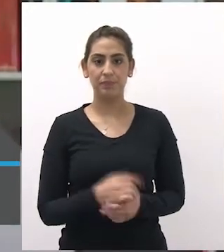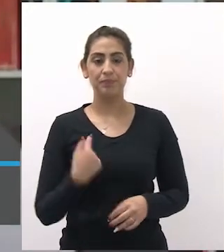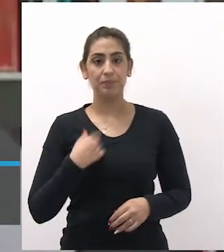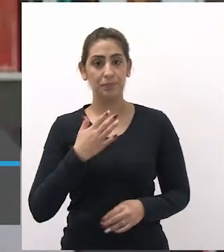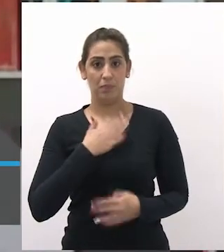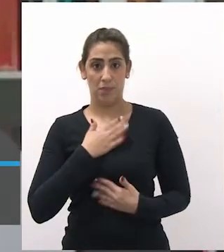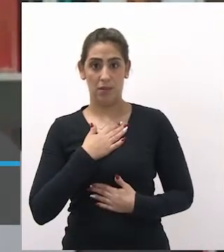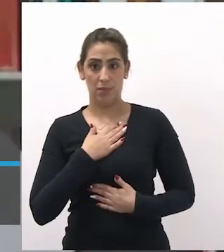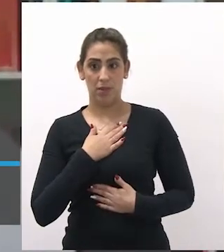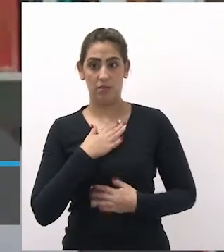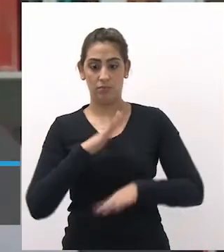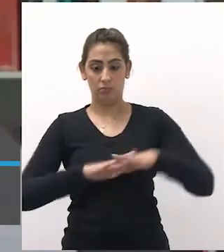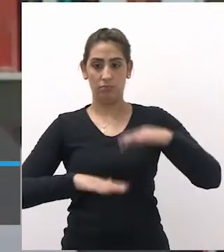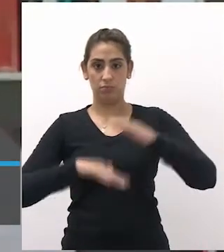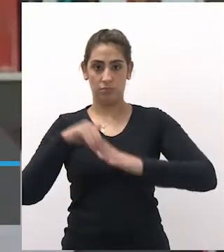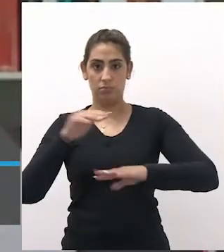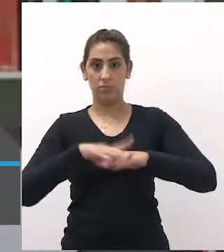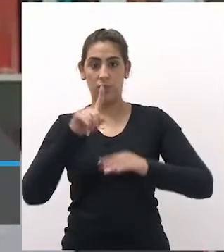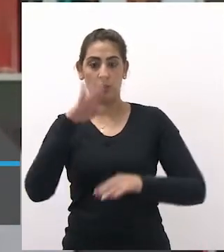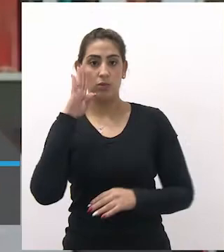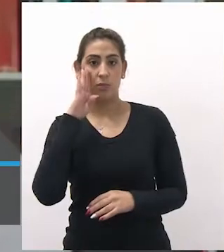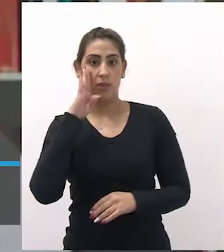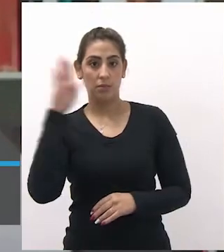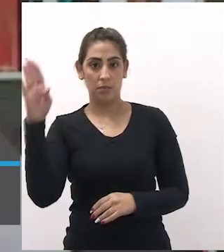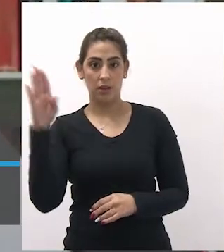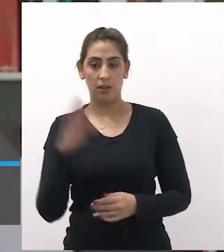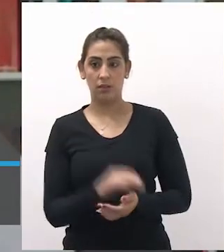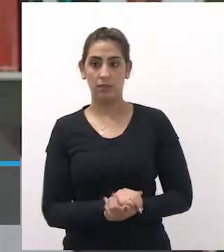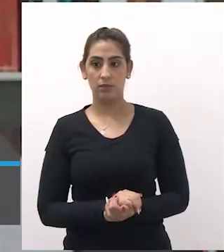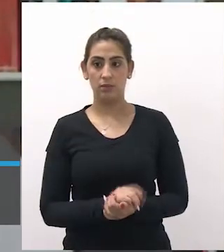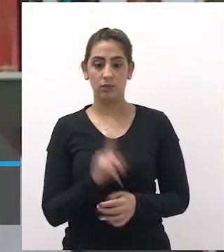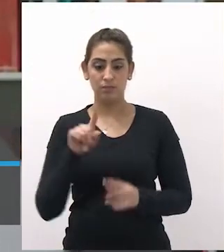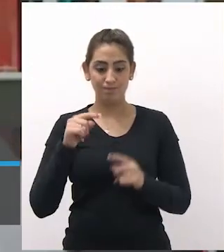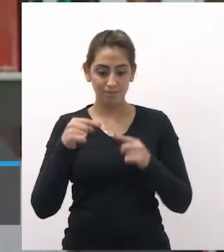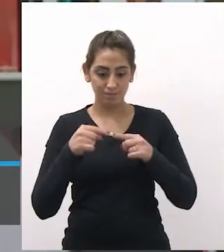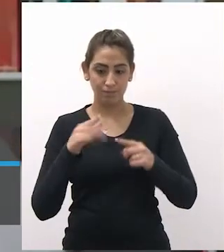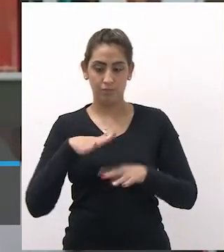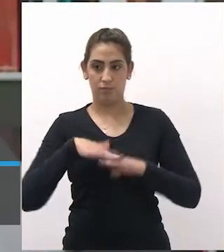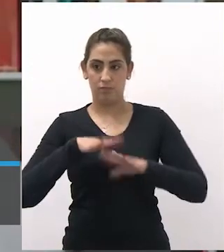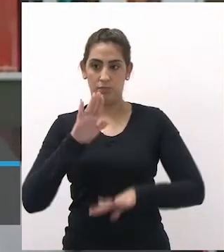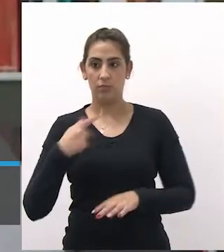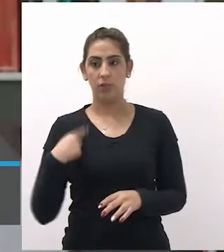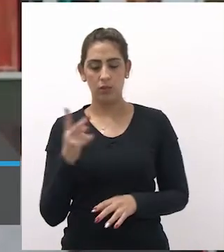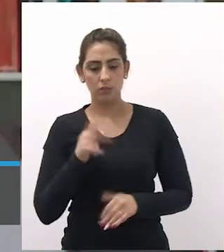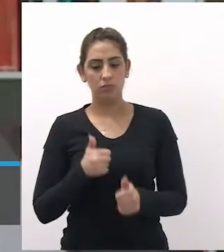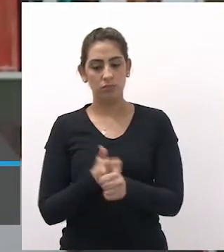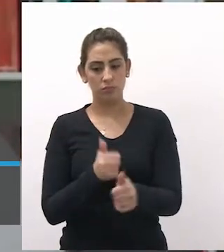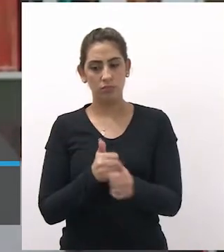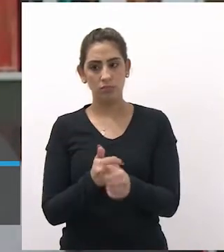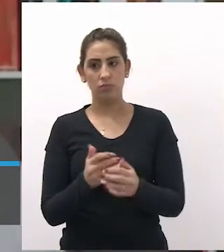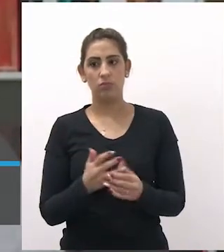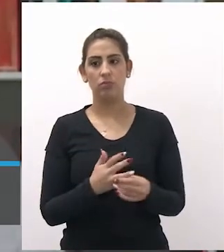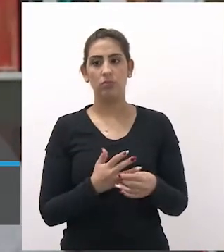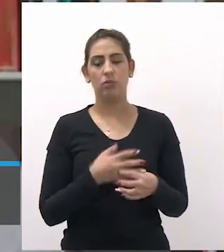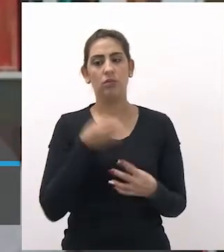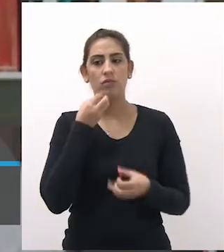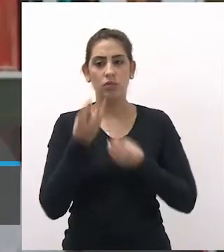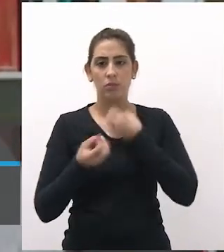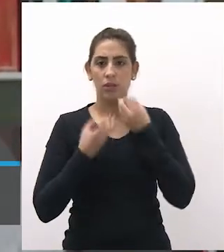prática é um dos principais pontos, mas seguido, claro, de informação. Informação é imprescindível,